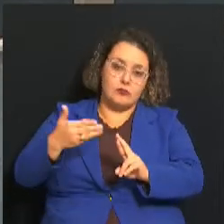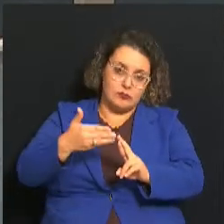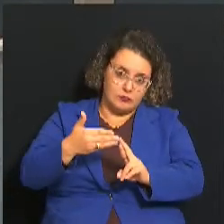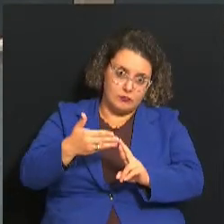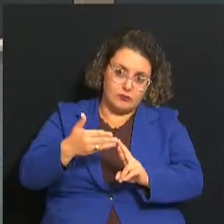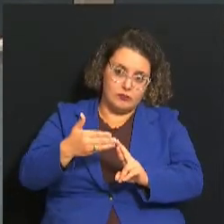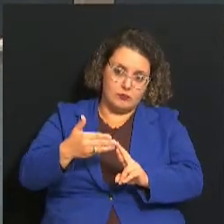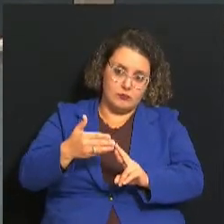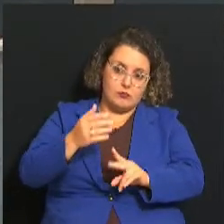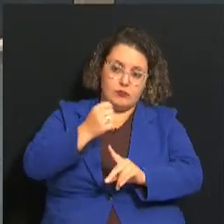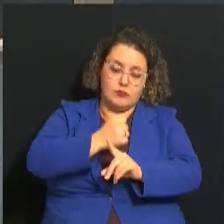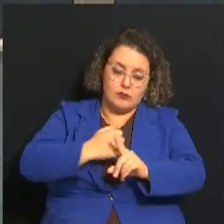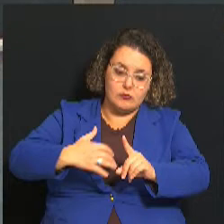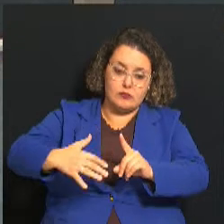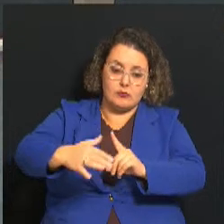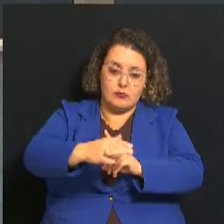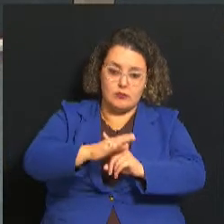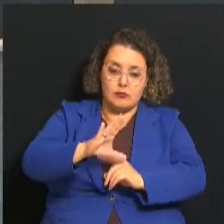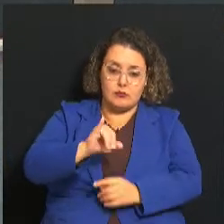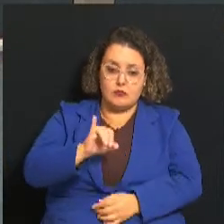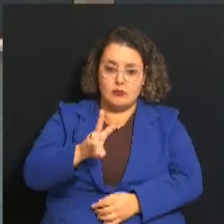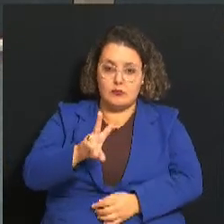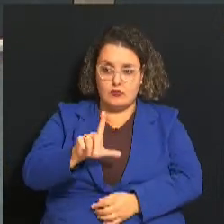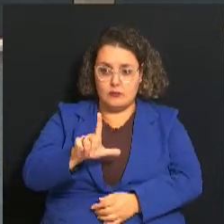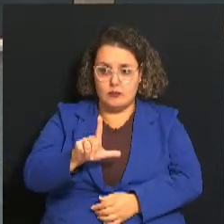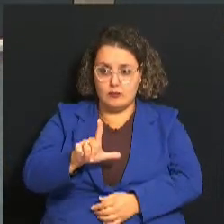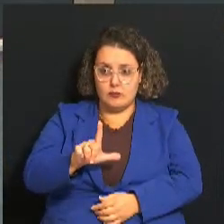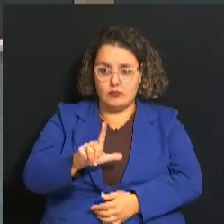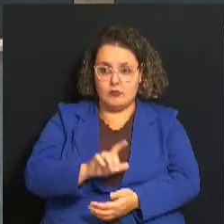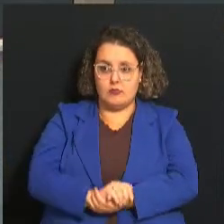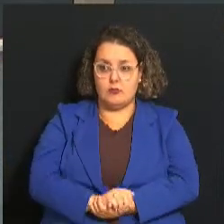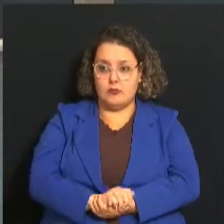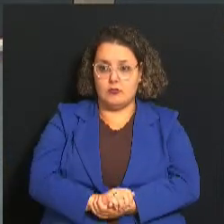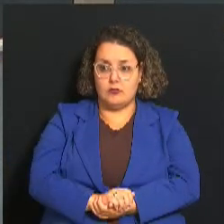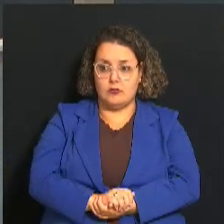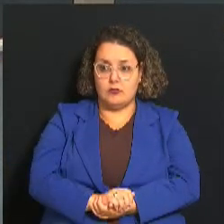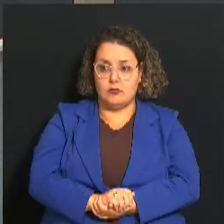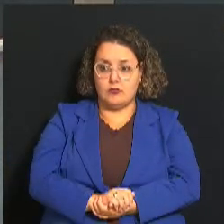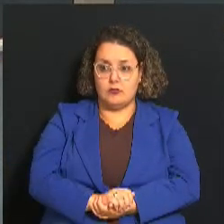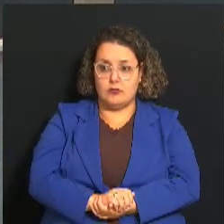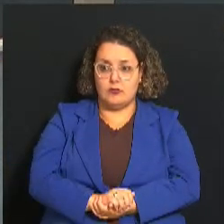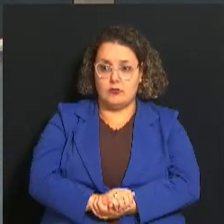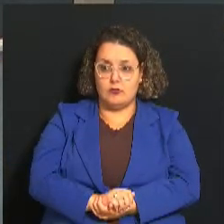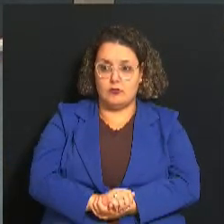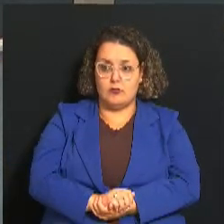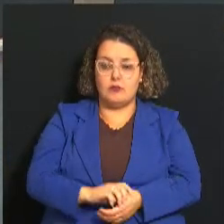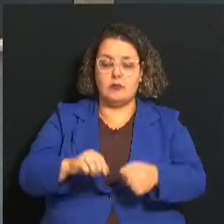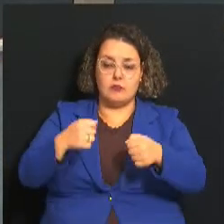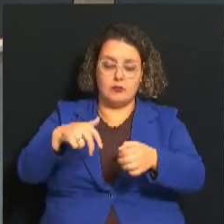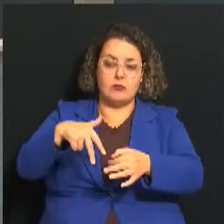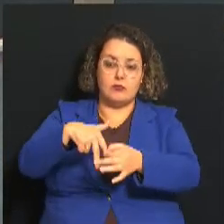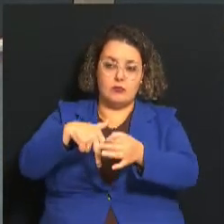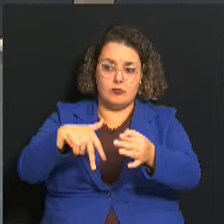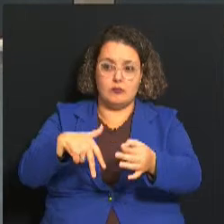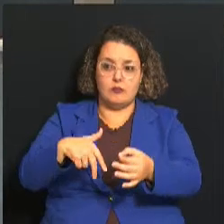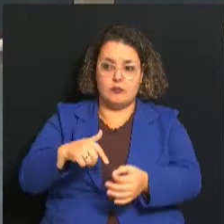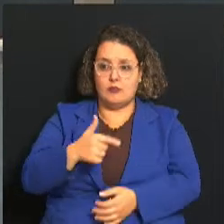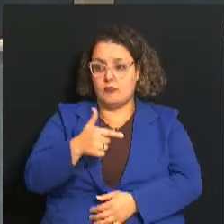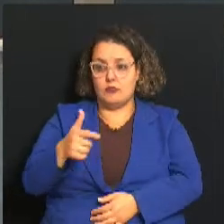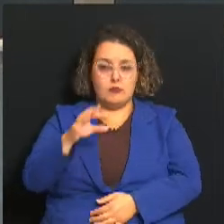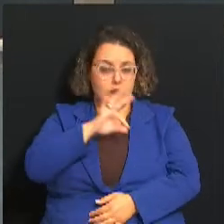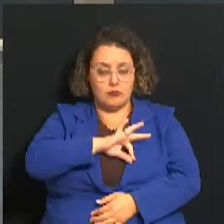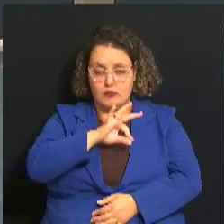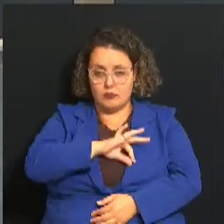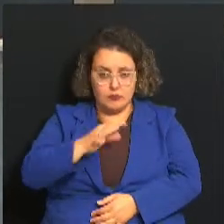civil. E a sociedade civil, eles têm que se reportar, até porque eles não têm uma remuneração por isso, eles